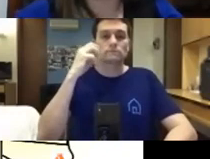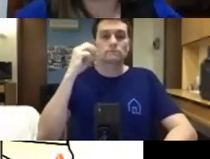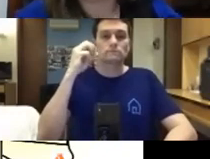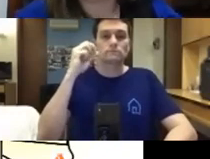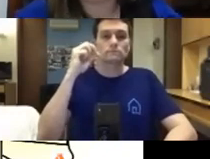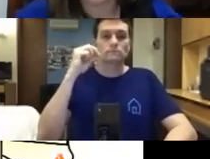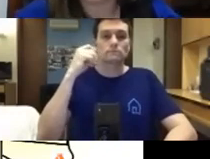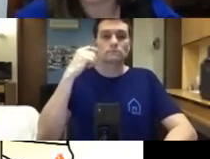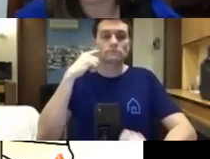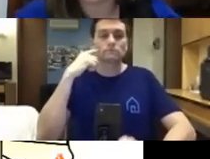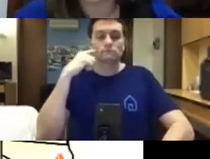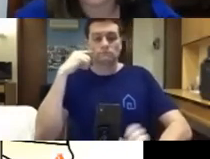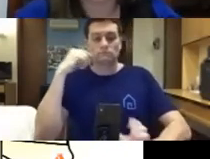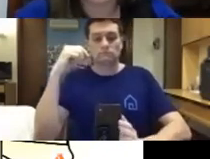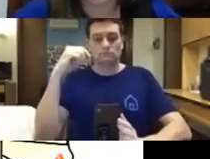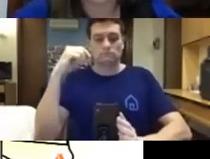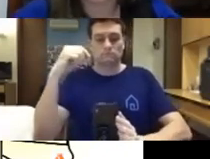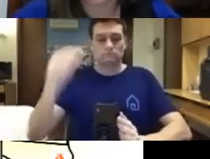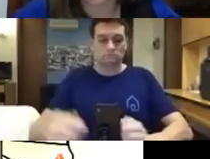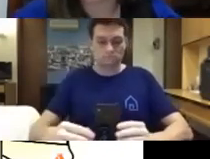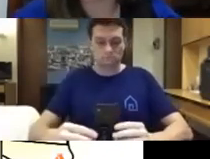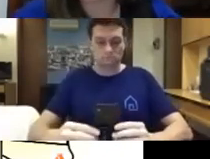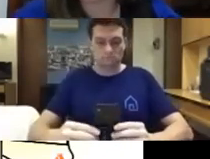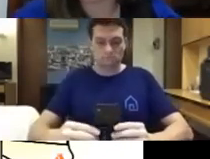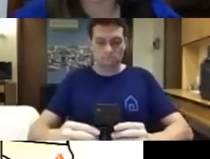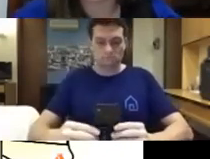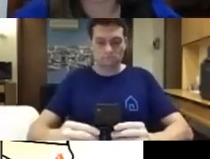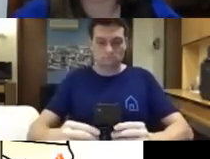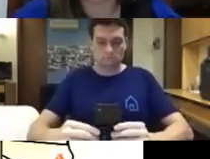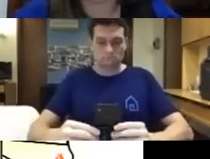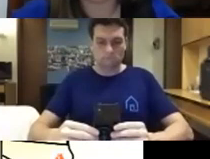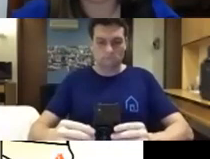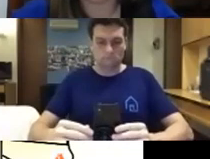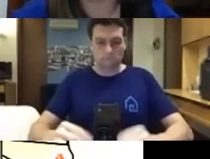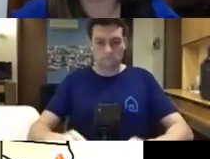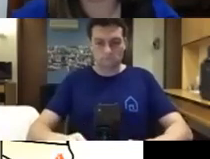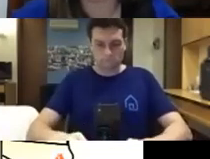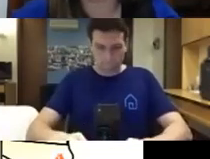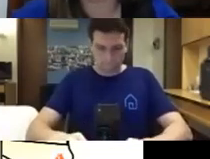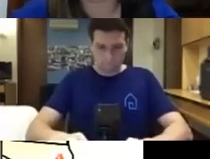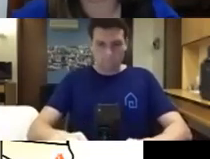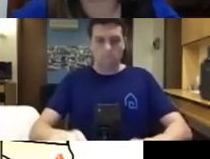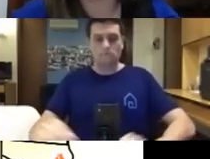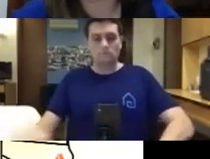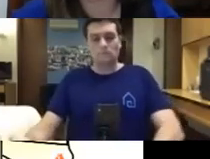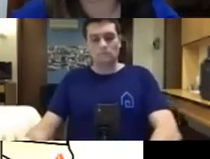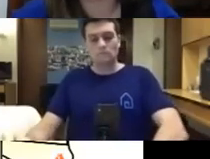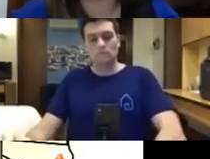interno central. Ele foi dimensionado para uma compressão simples, né? Então, eu estou admitindo que eu não vou ter esforços